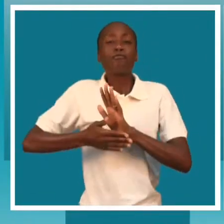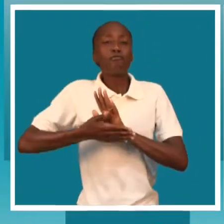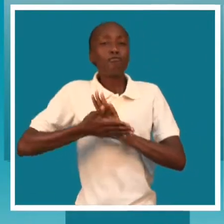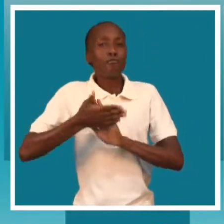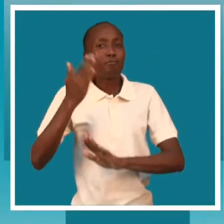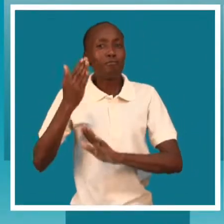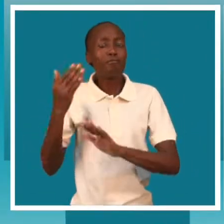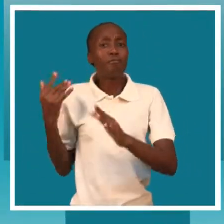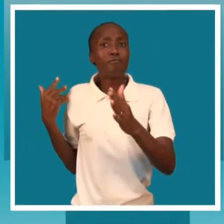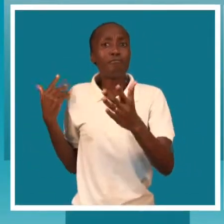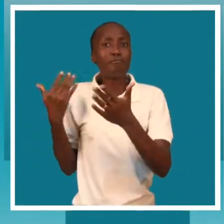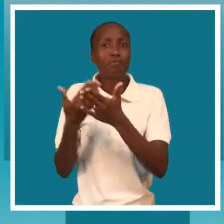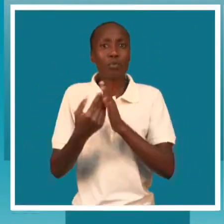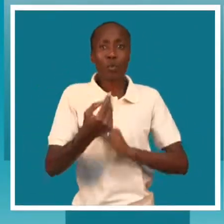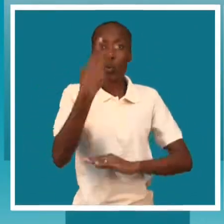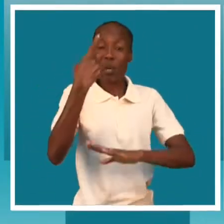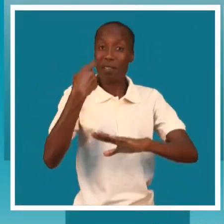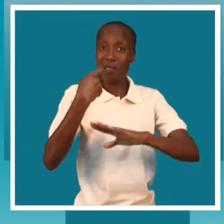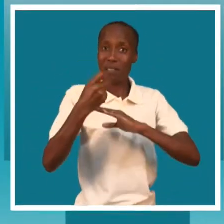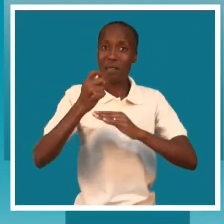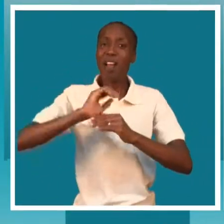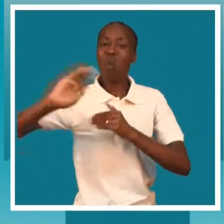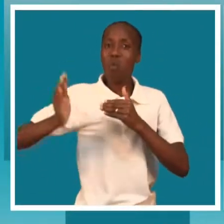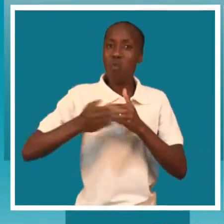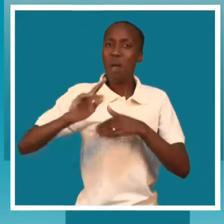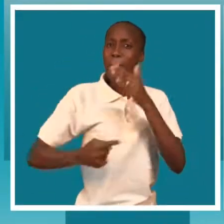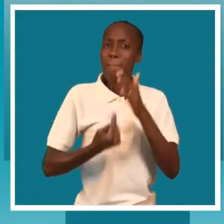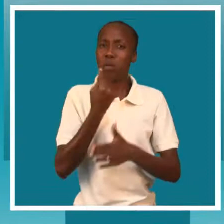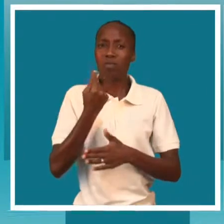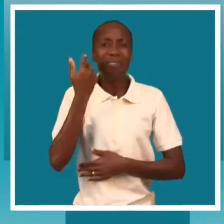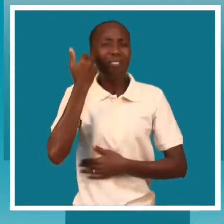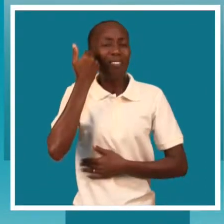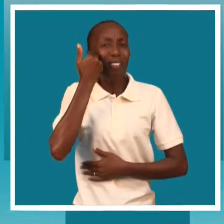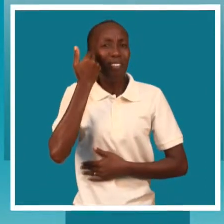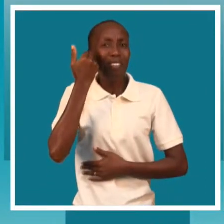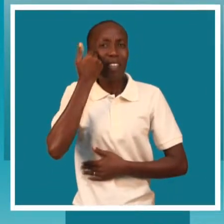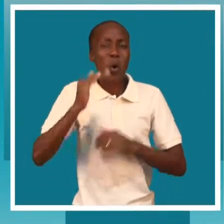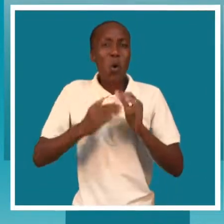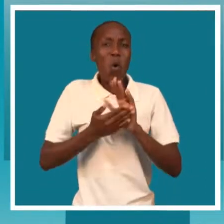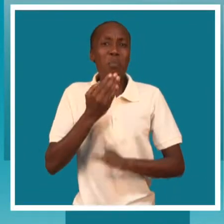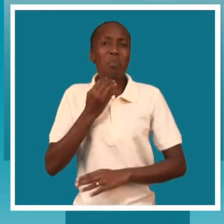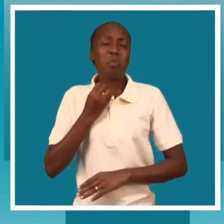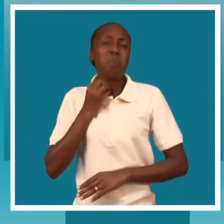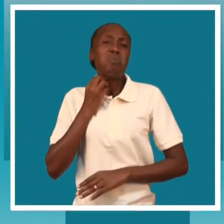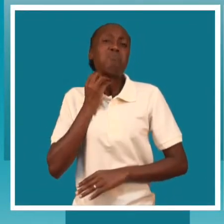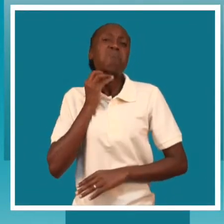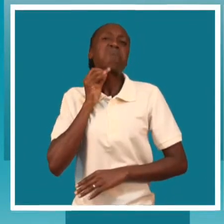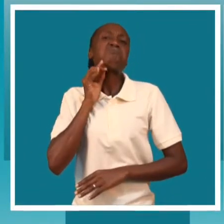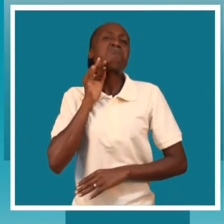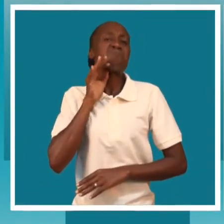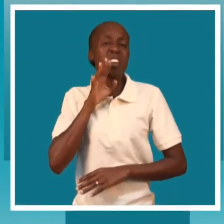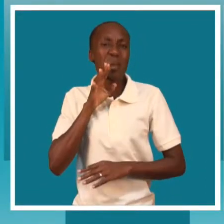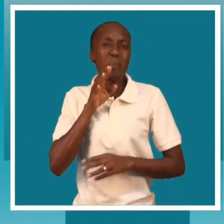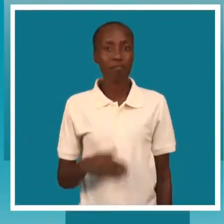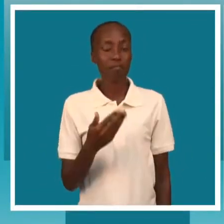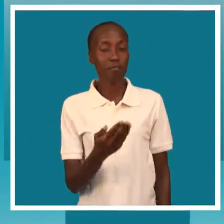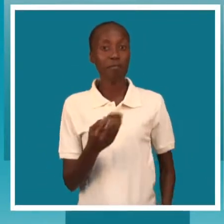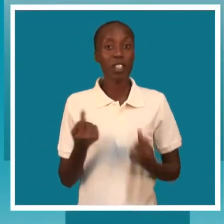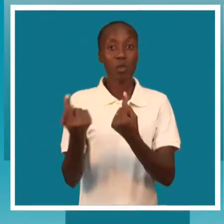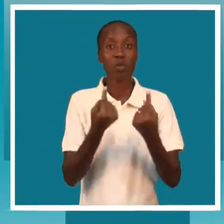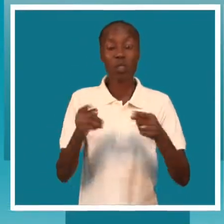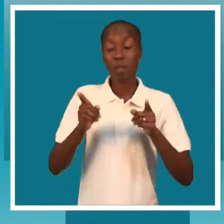Então passando, depois de duas semanas, de novo foi corpo quente e começou já com convulsões, que não parava.